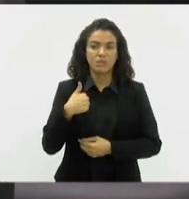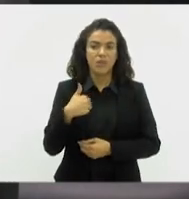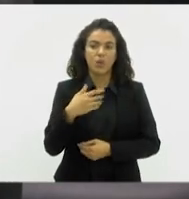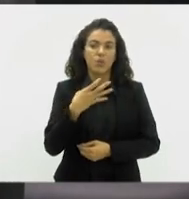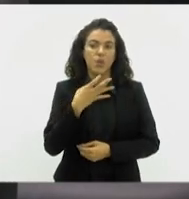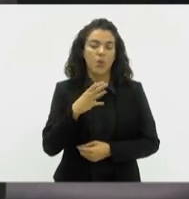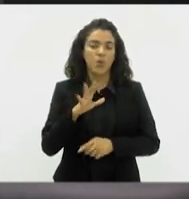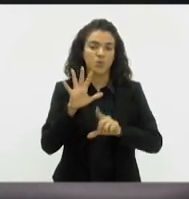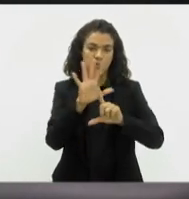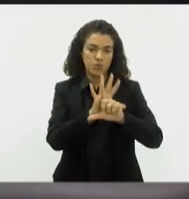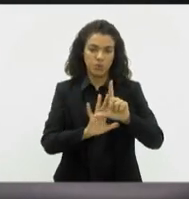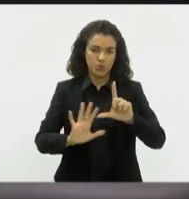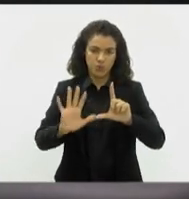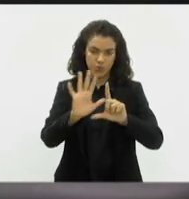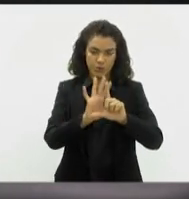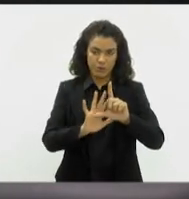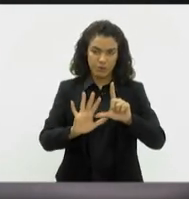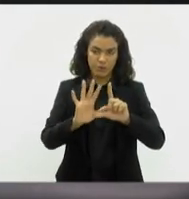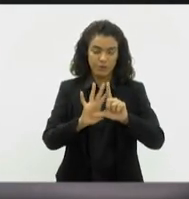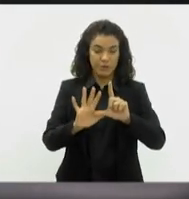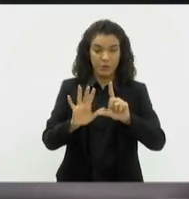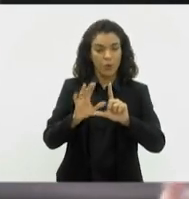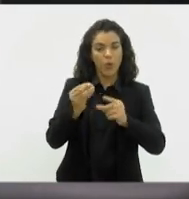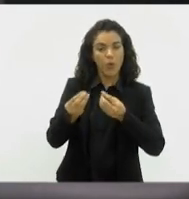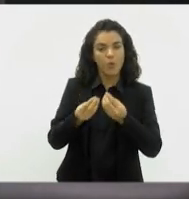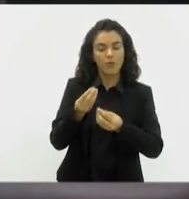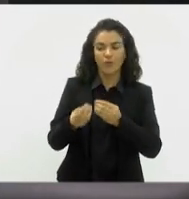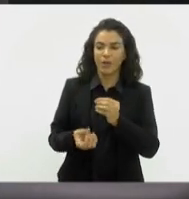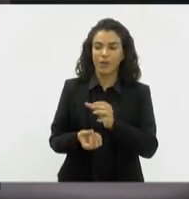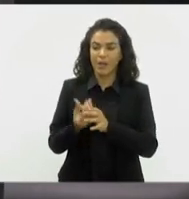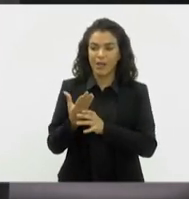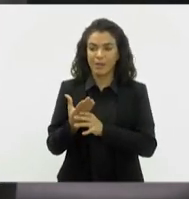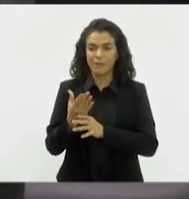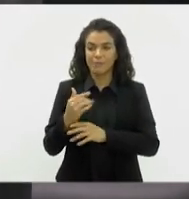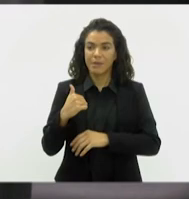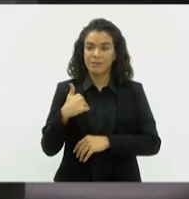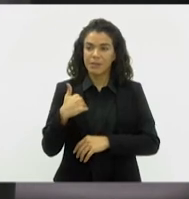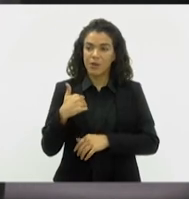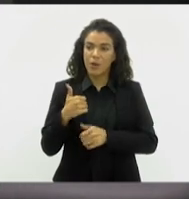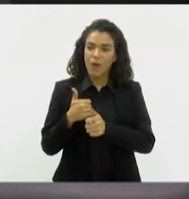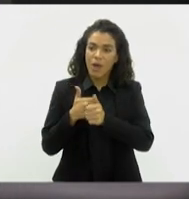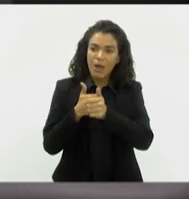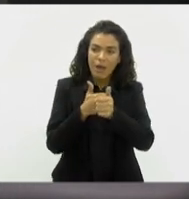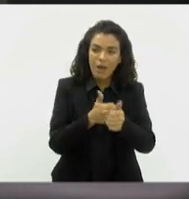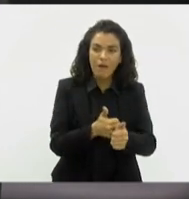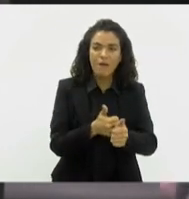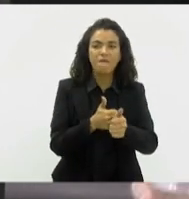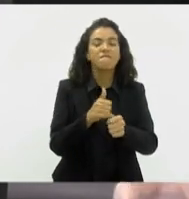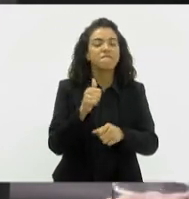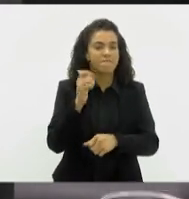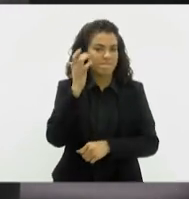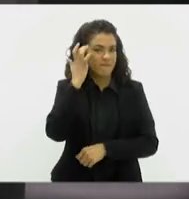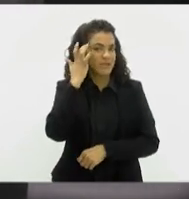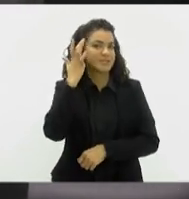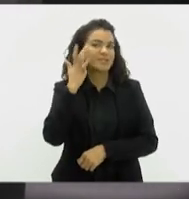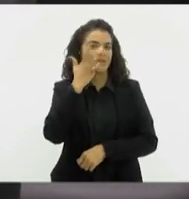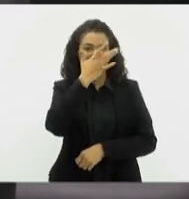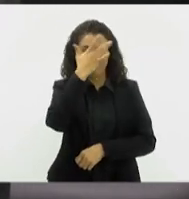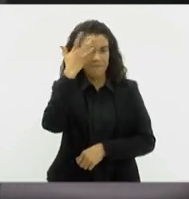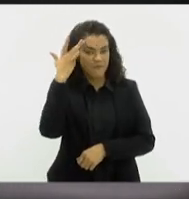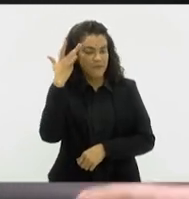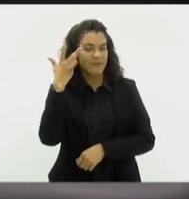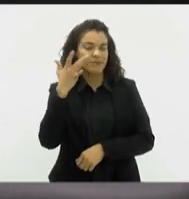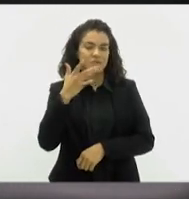a plataforma no qual ela foi criada, mas, assim, pelo que eu acompanhei, ela vai facilitar muito a vida de pessoas